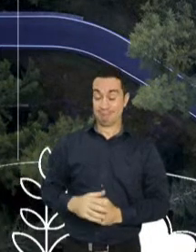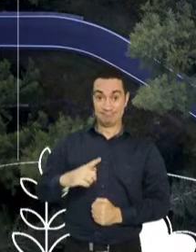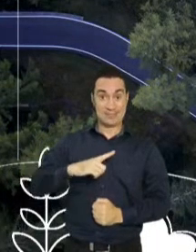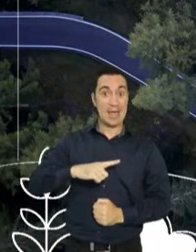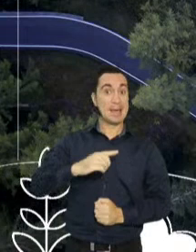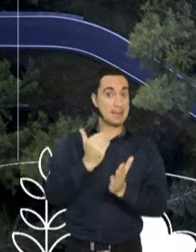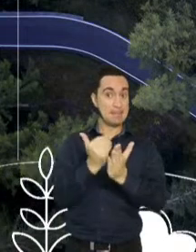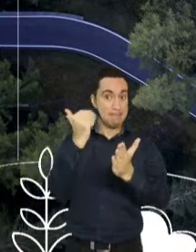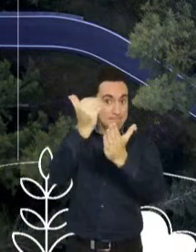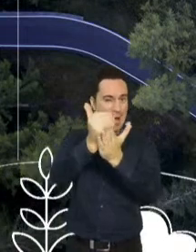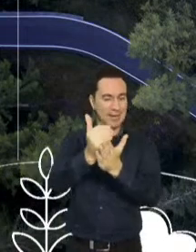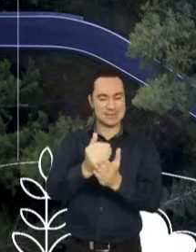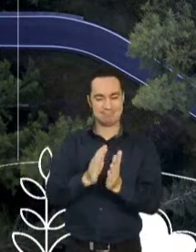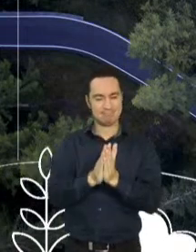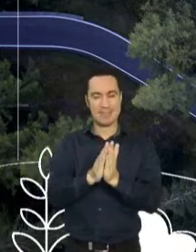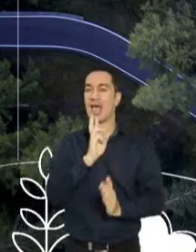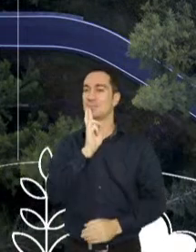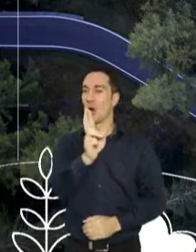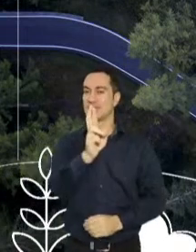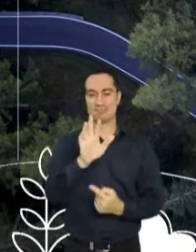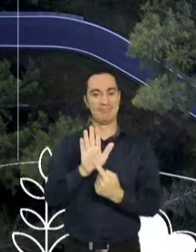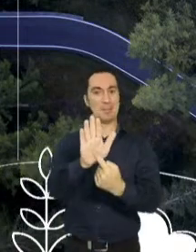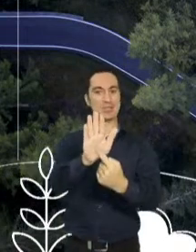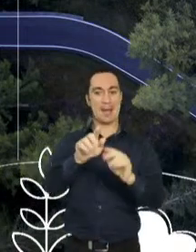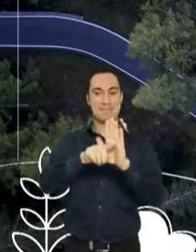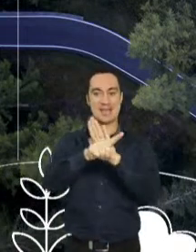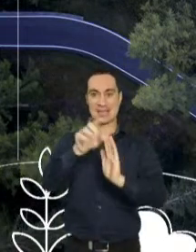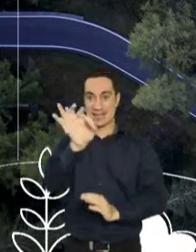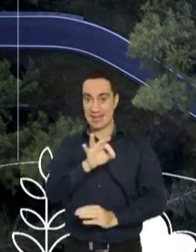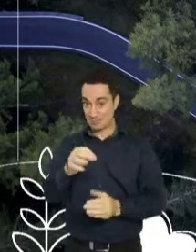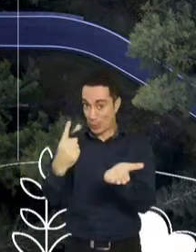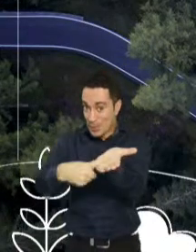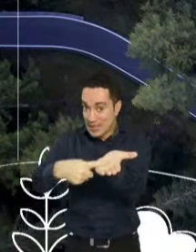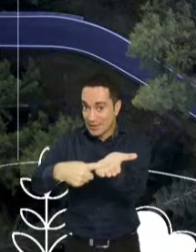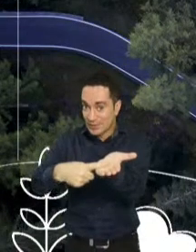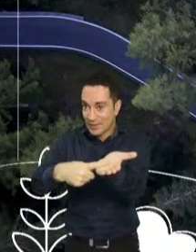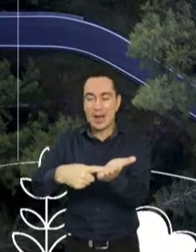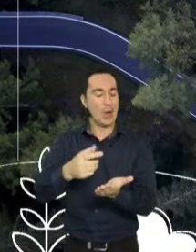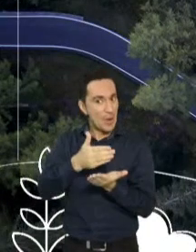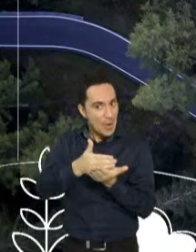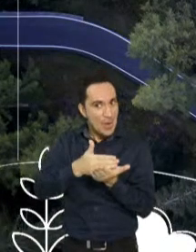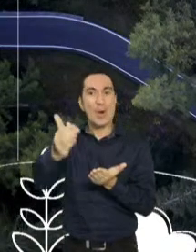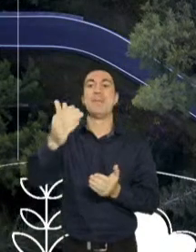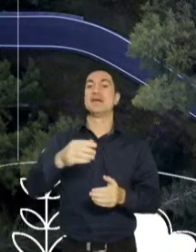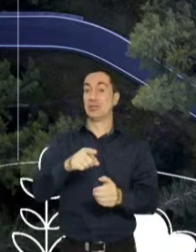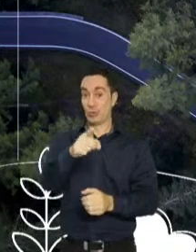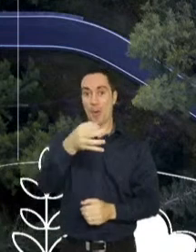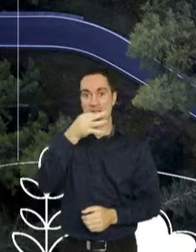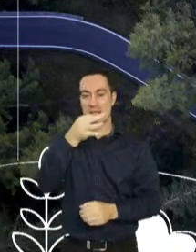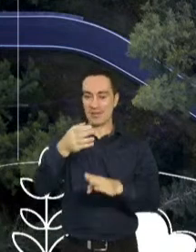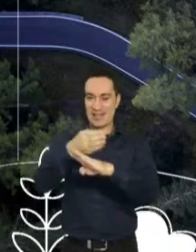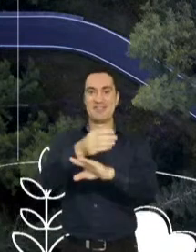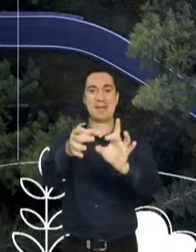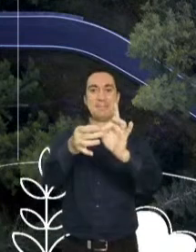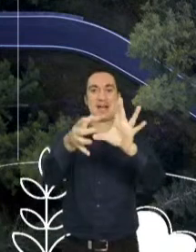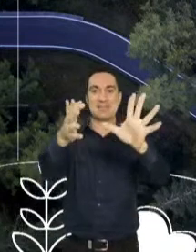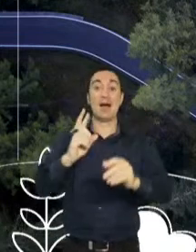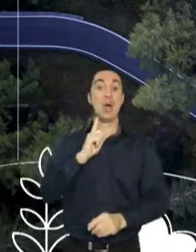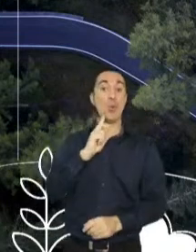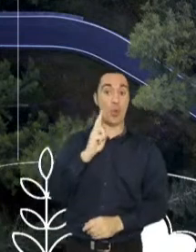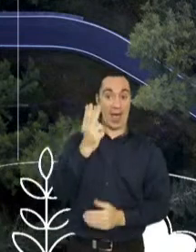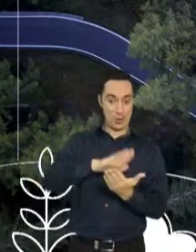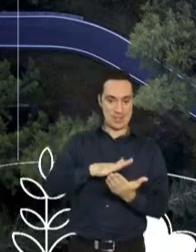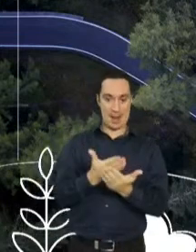a pouquinho a gente vai trazer o resultado dessa pesquisa. Pode ser assim? Já começo contando com vocês. Além do Hélio,